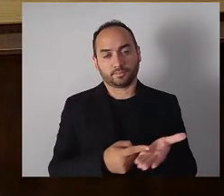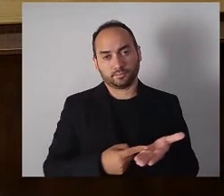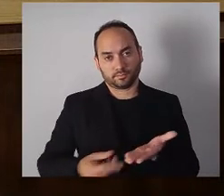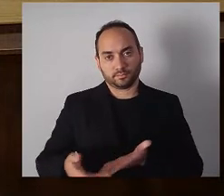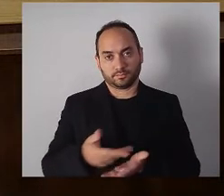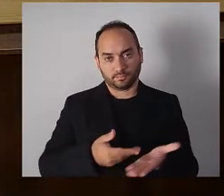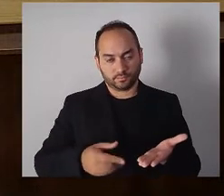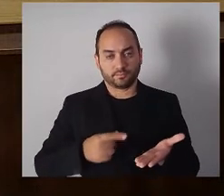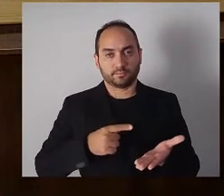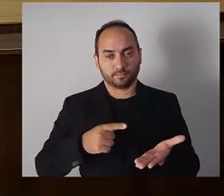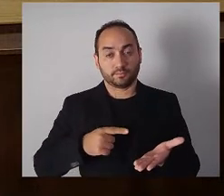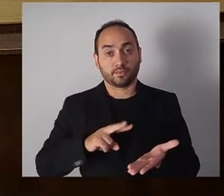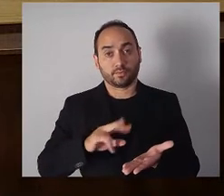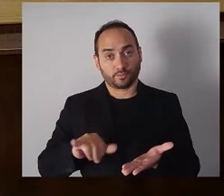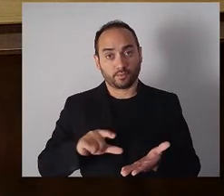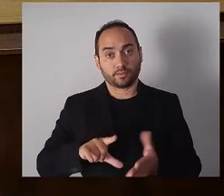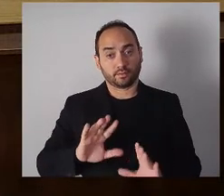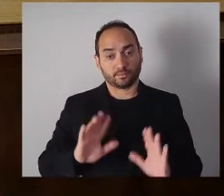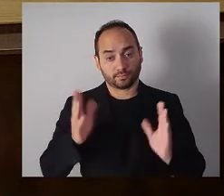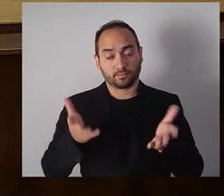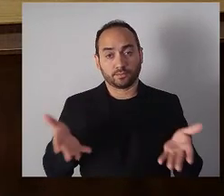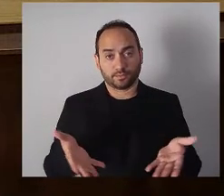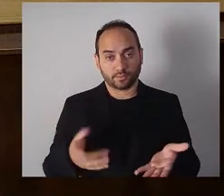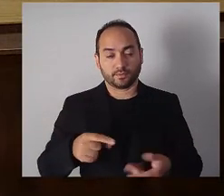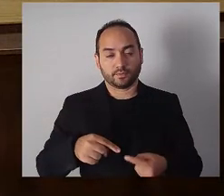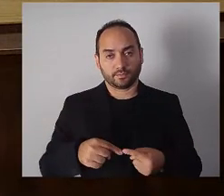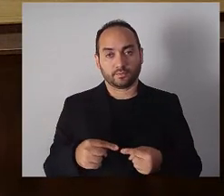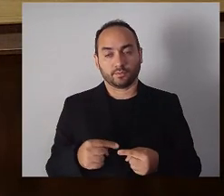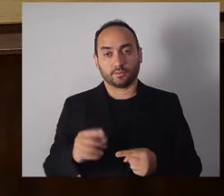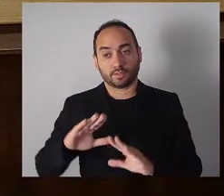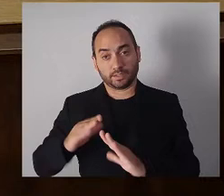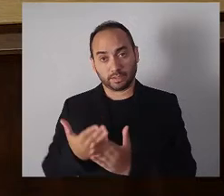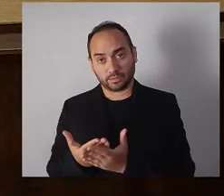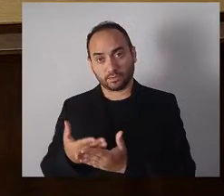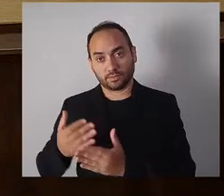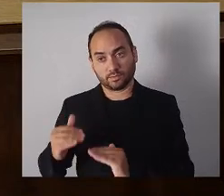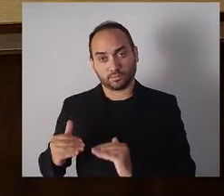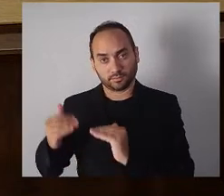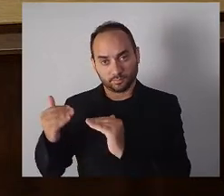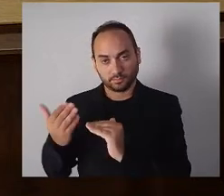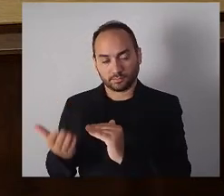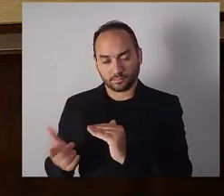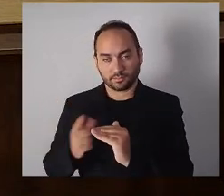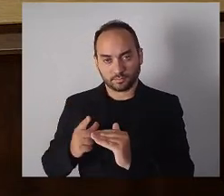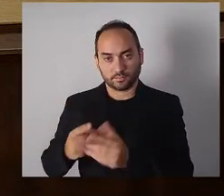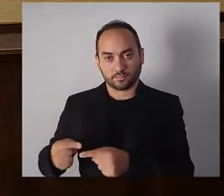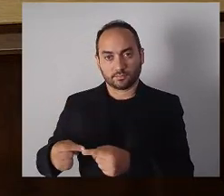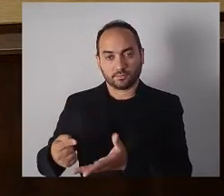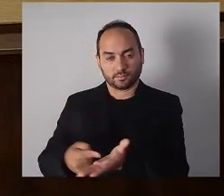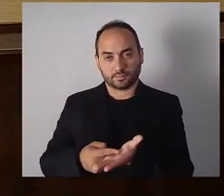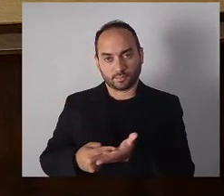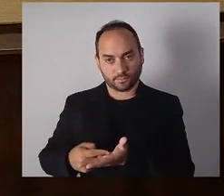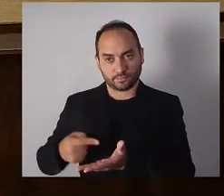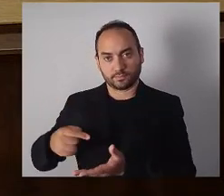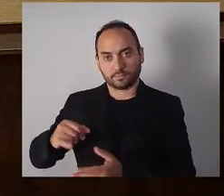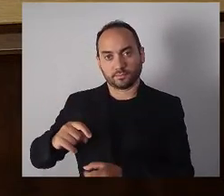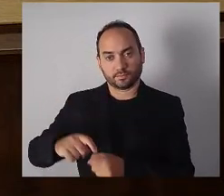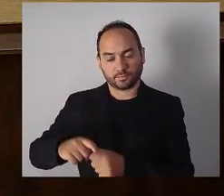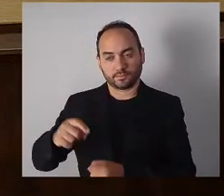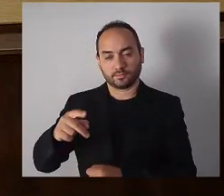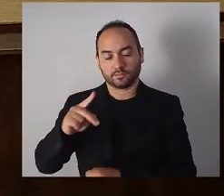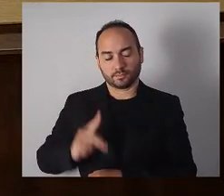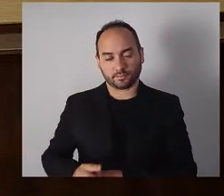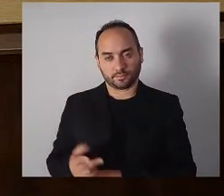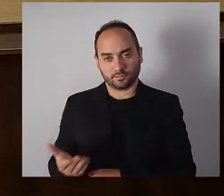cooperação que vai ser celebrado nesse ato entre a escola do parlamento, do município,